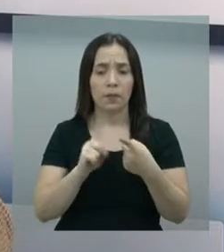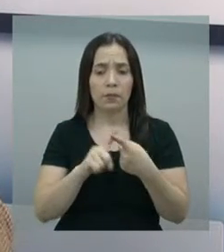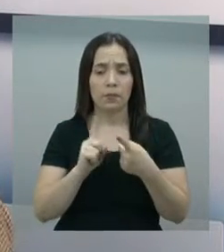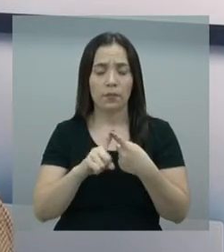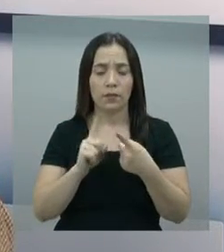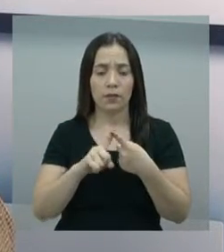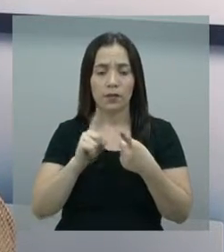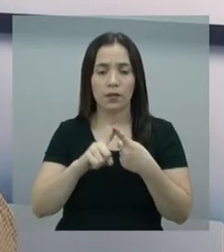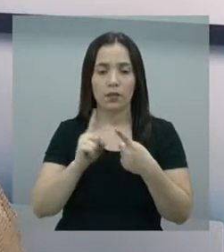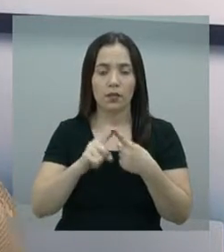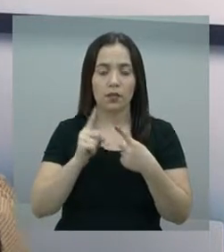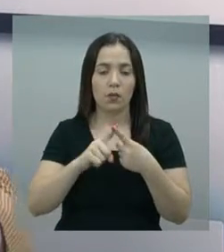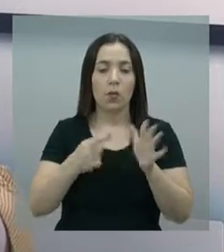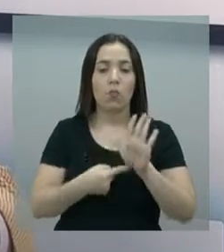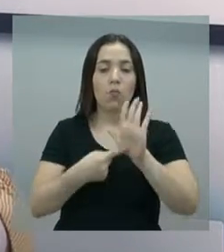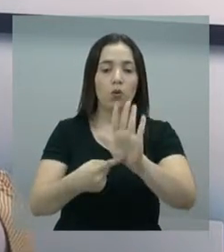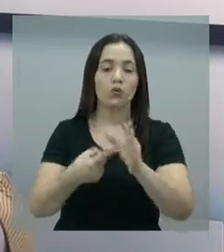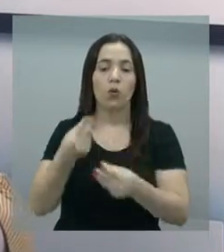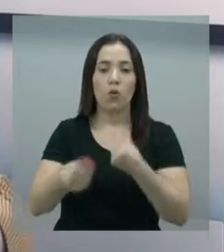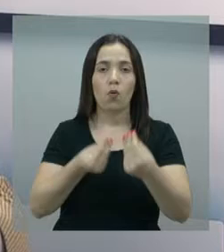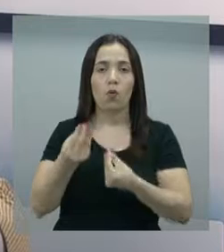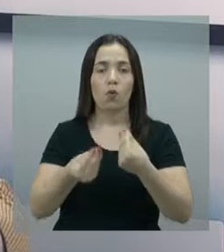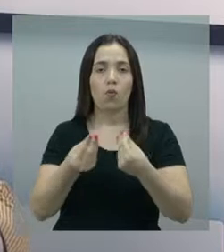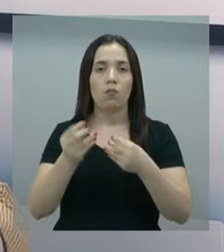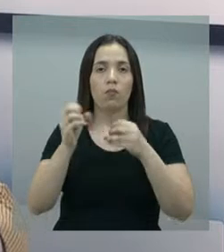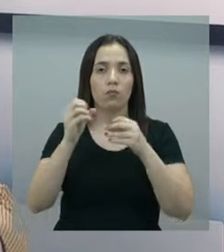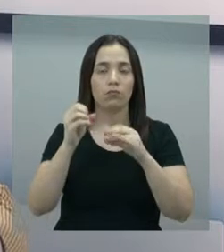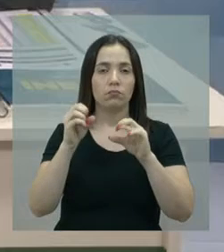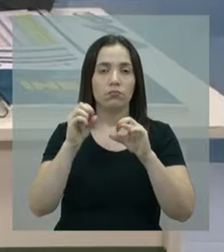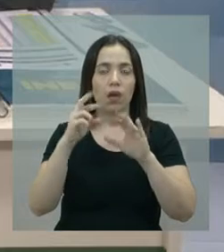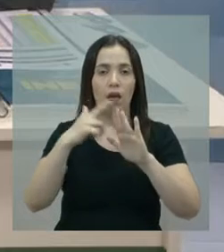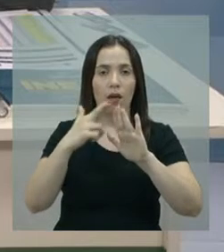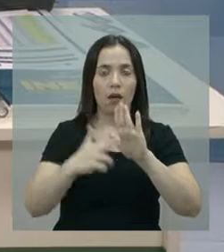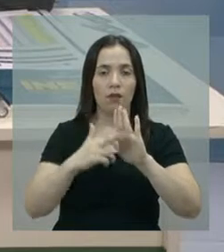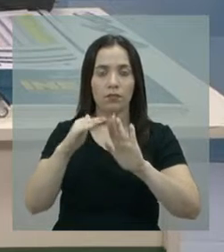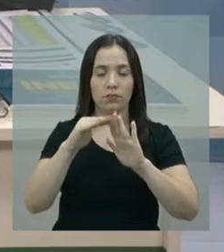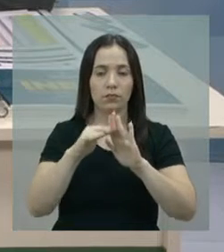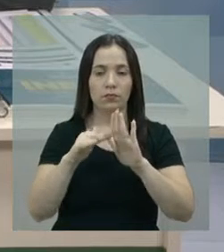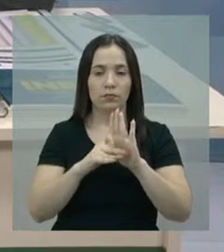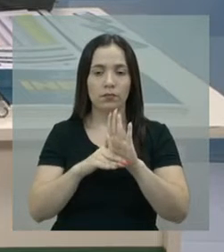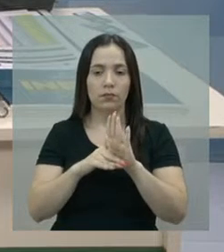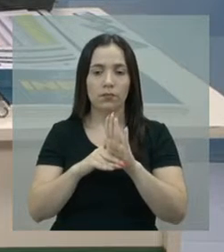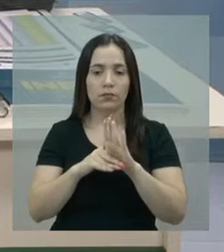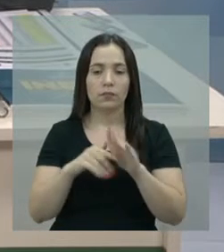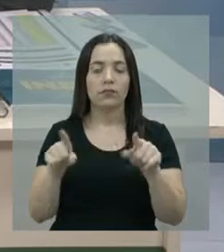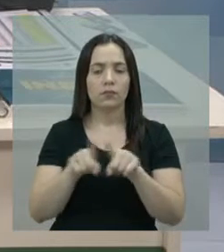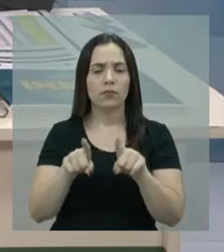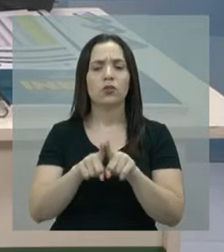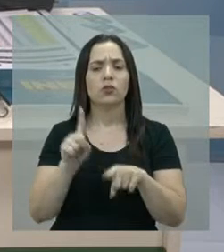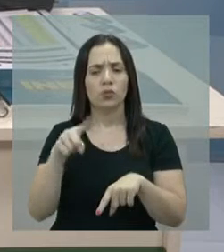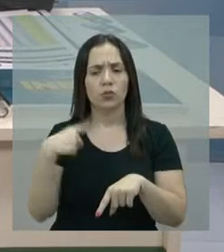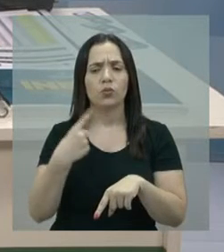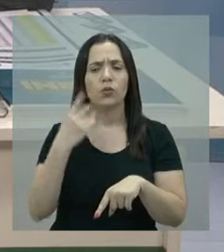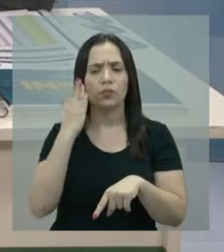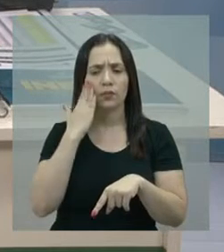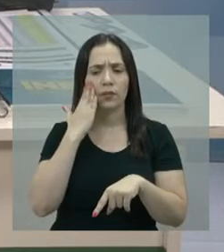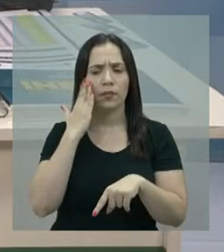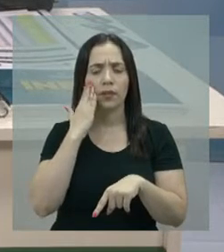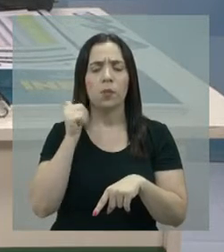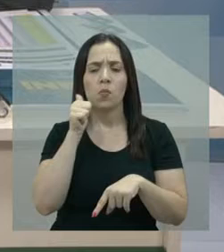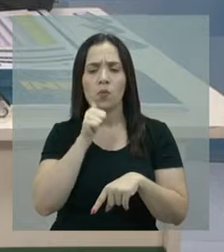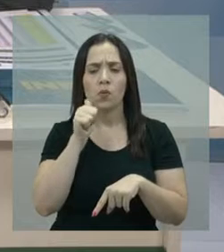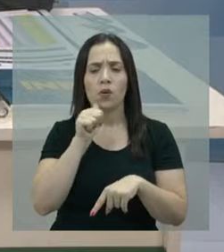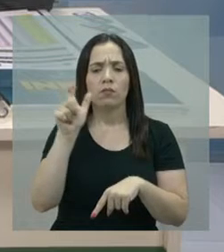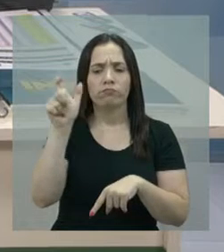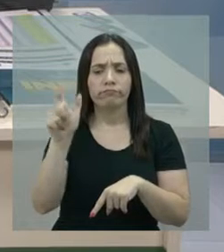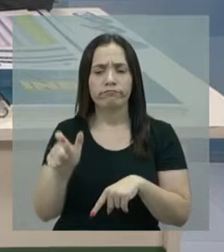um norte e uma cartilha a ser seguida. E aí ninguém pode não reconhecer a grande contribuição dessa grande mulher, a